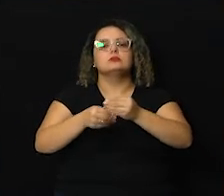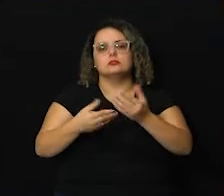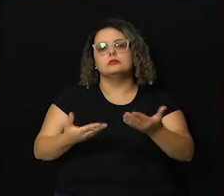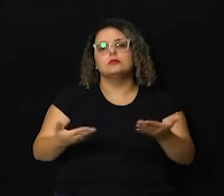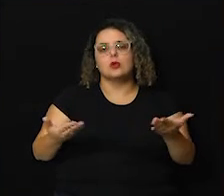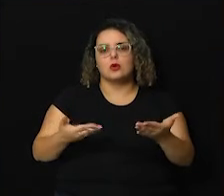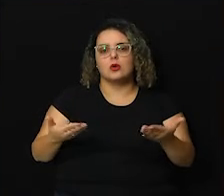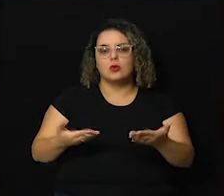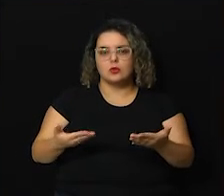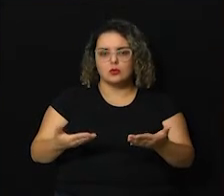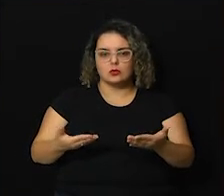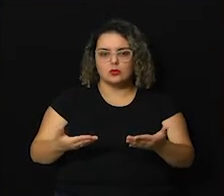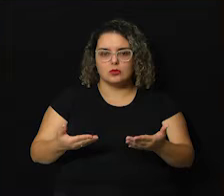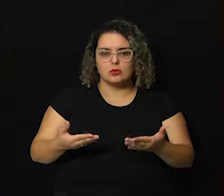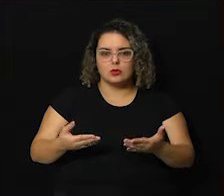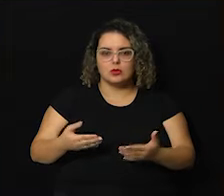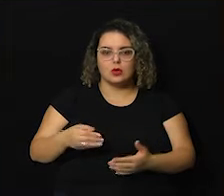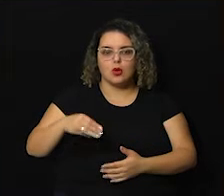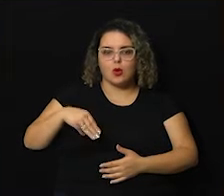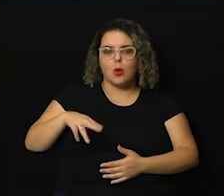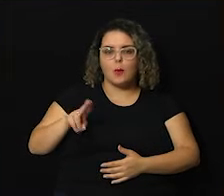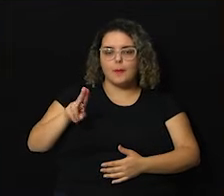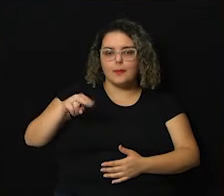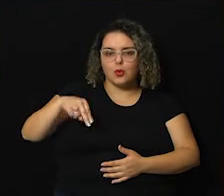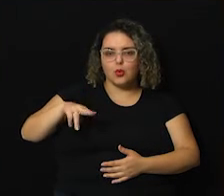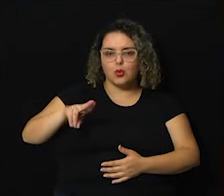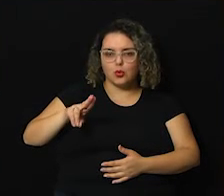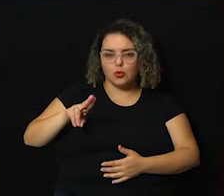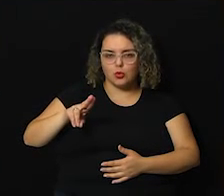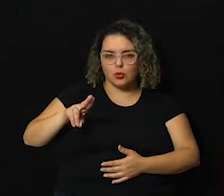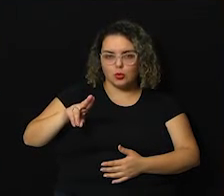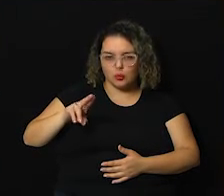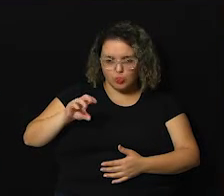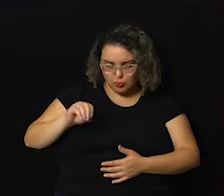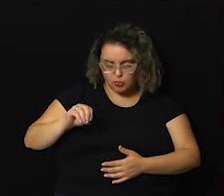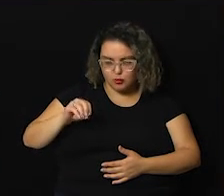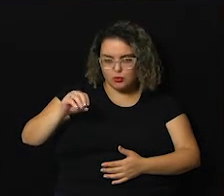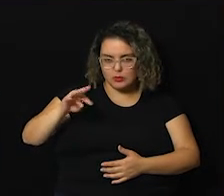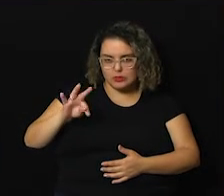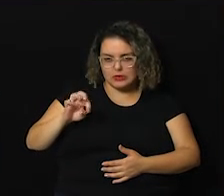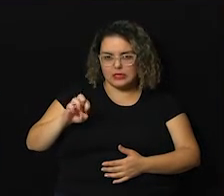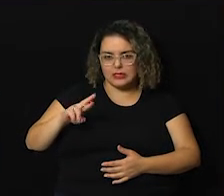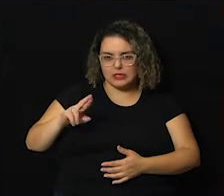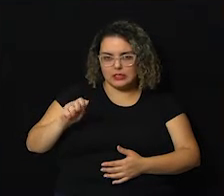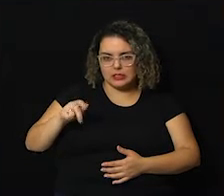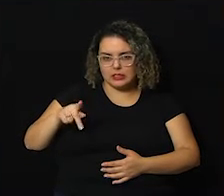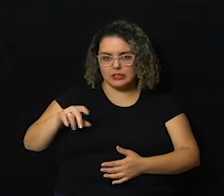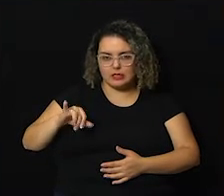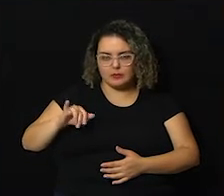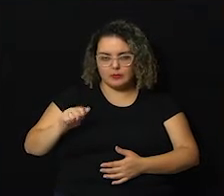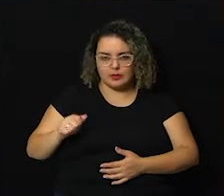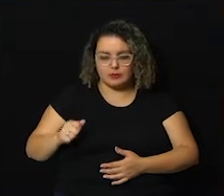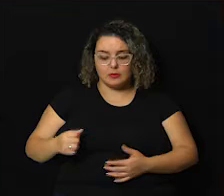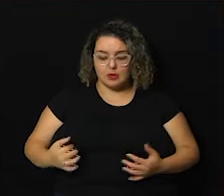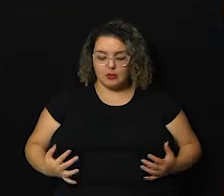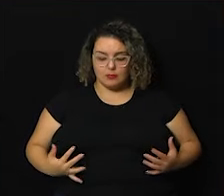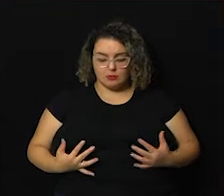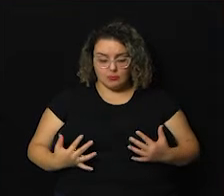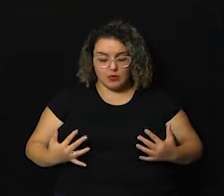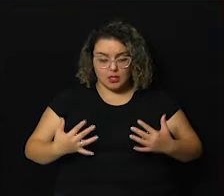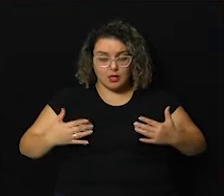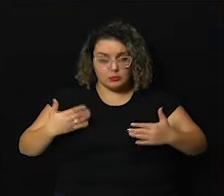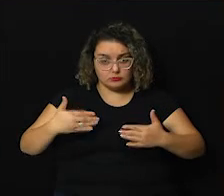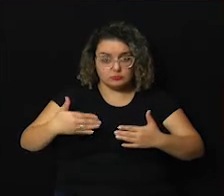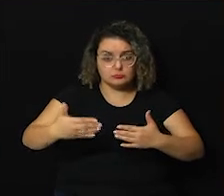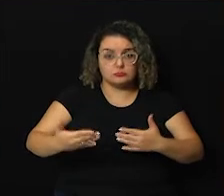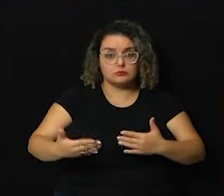E hoje é a base de imunoterapia. Tá? Quando o tumor já tem metástases à distância, a gente tem